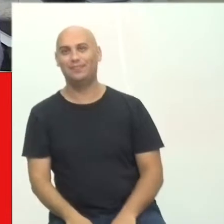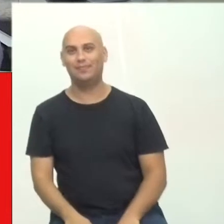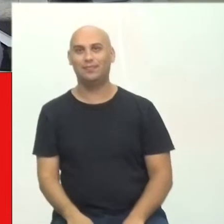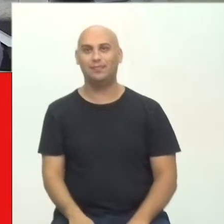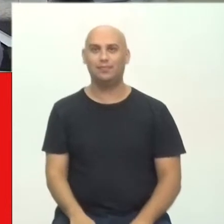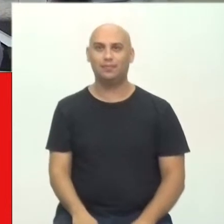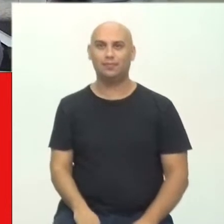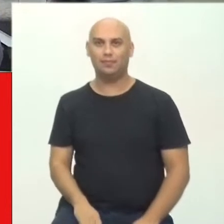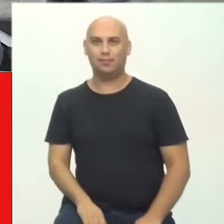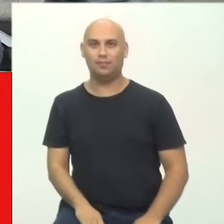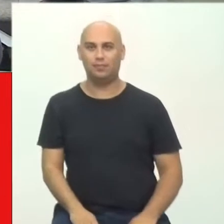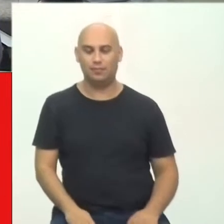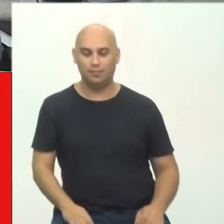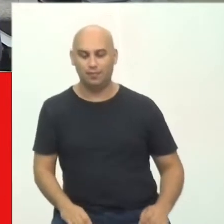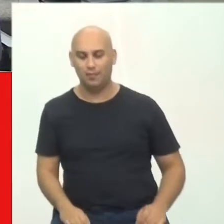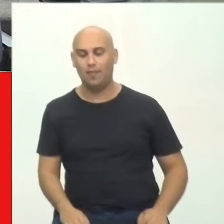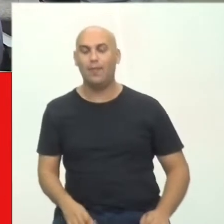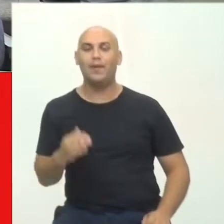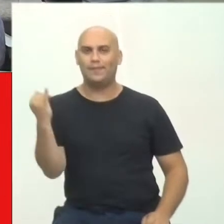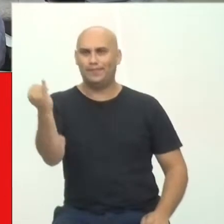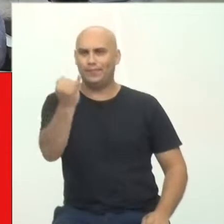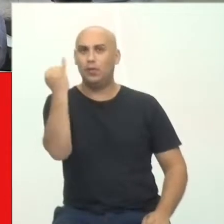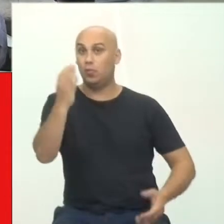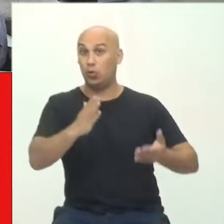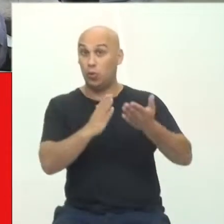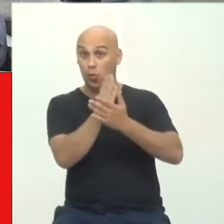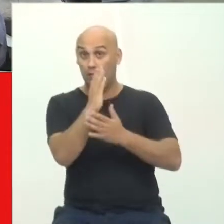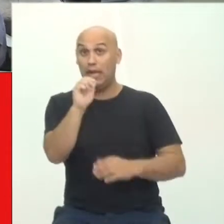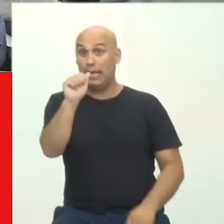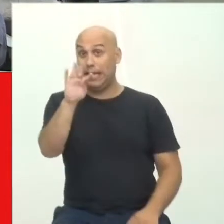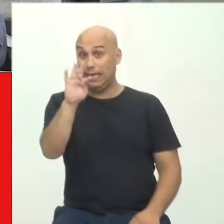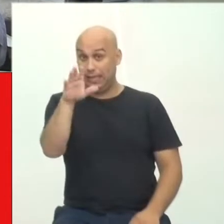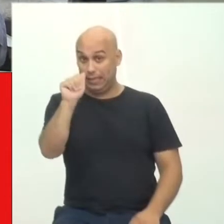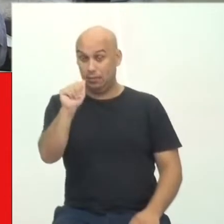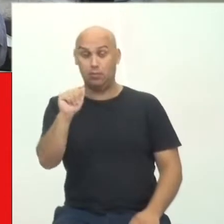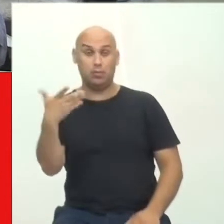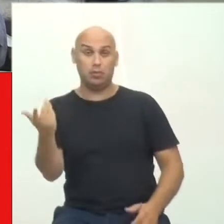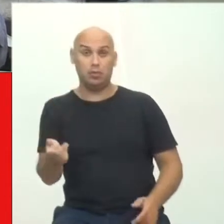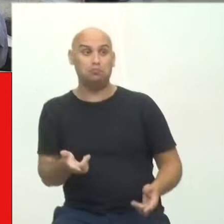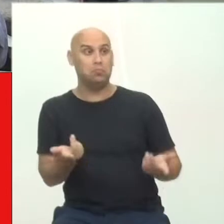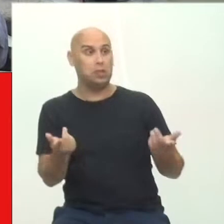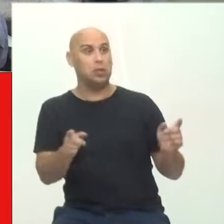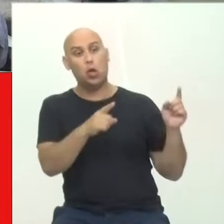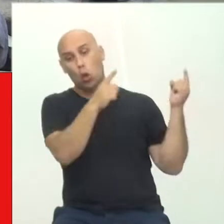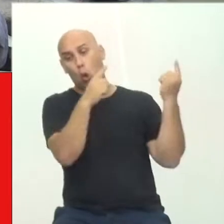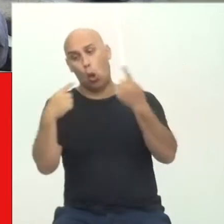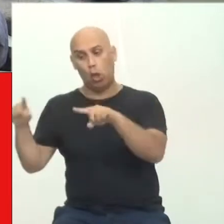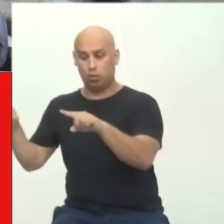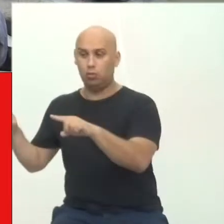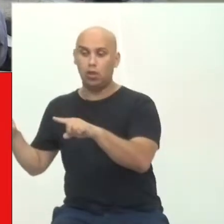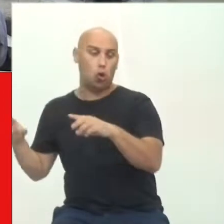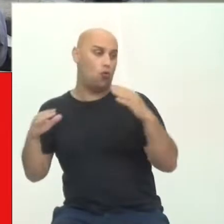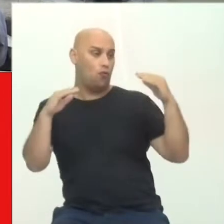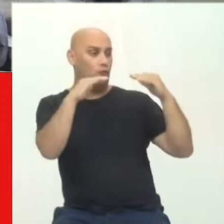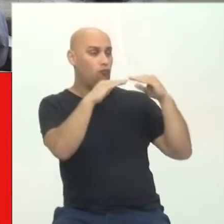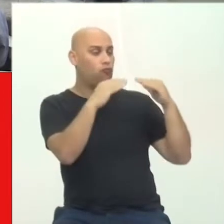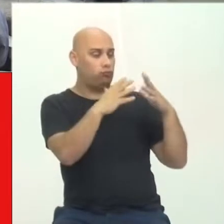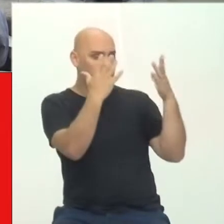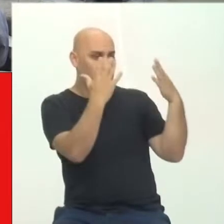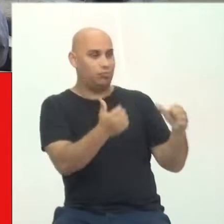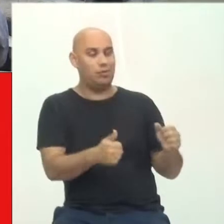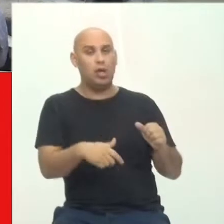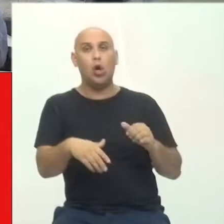Se leram ou não leram, é importante a gente aprovar a ata. Então, os contrários se manifestem, os favoráveis permaneçam como estão em relação à ata da nossa última